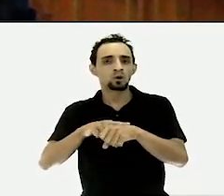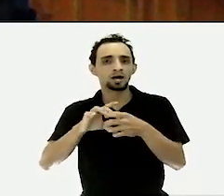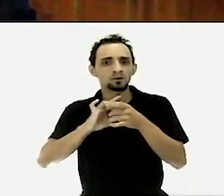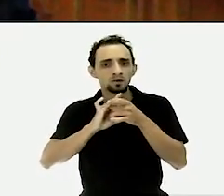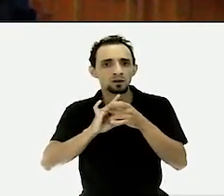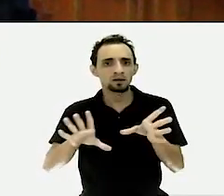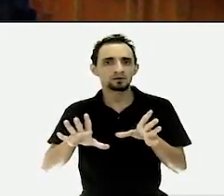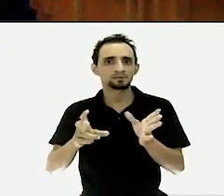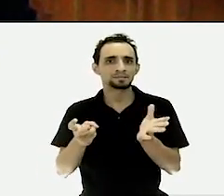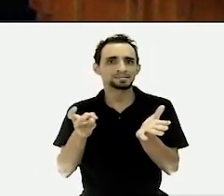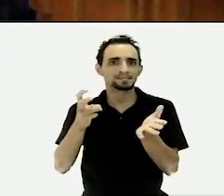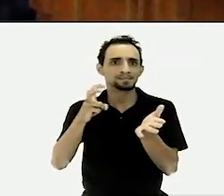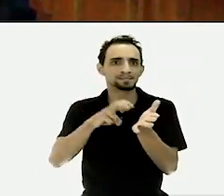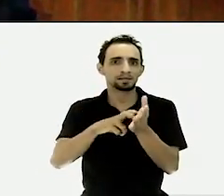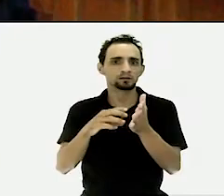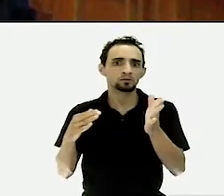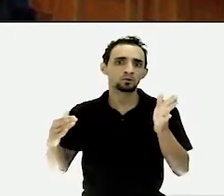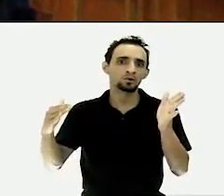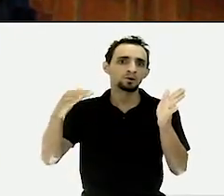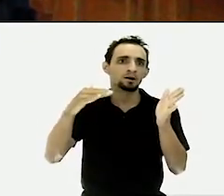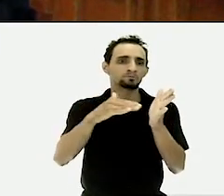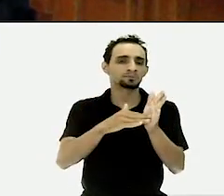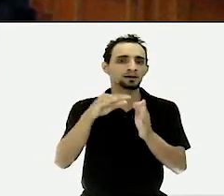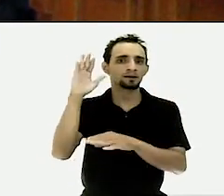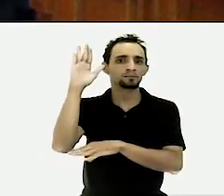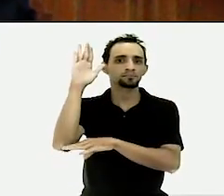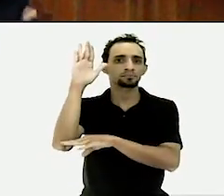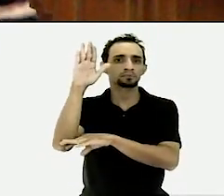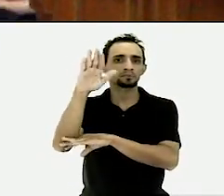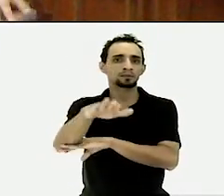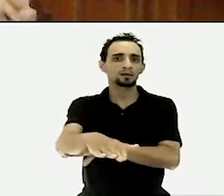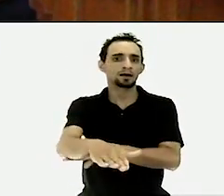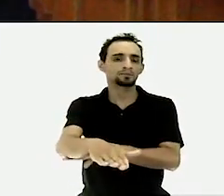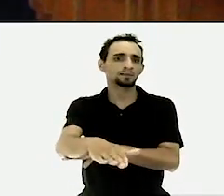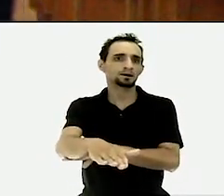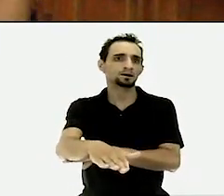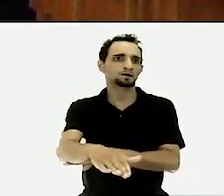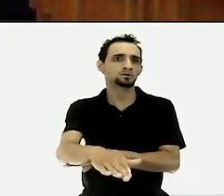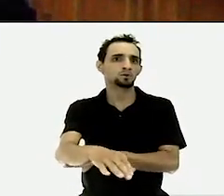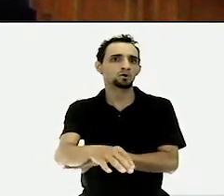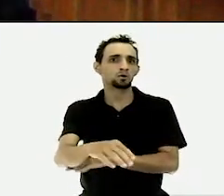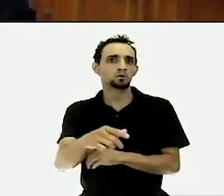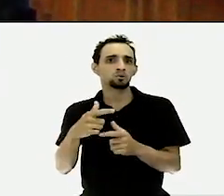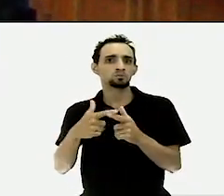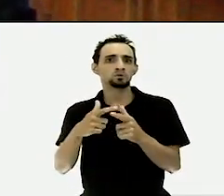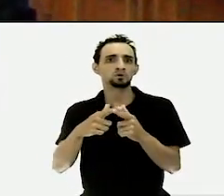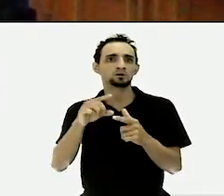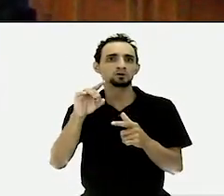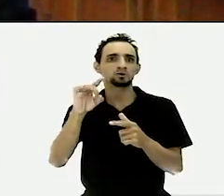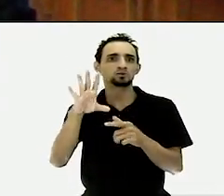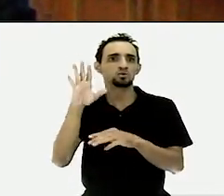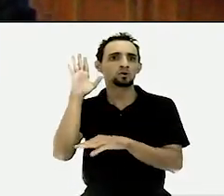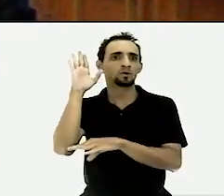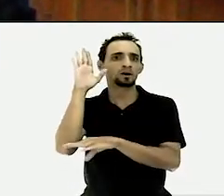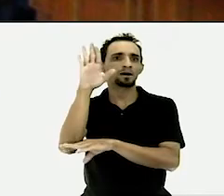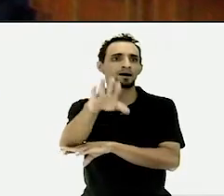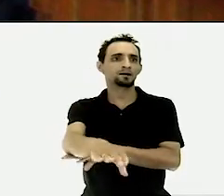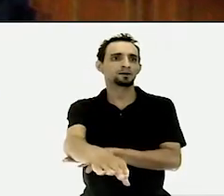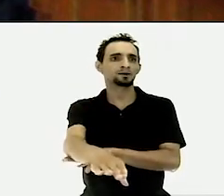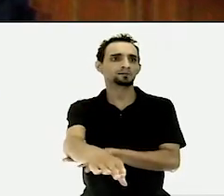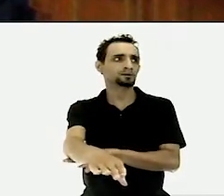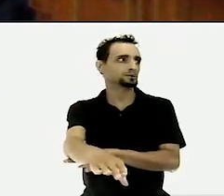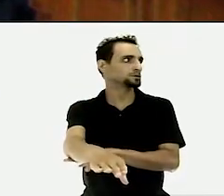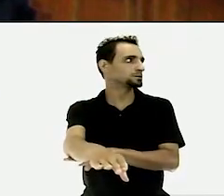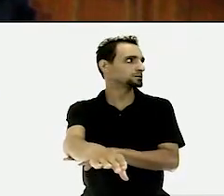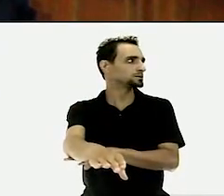esse problema, mas tem que ser estudado também o mecanismo... Não deve ser a única também. Não, são